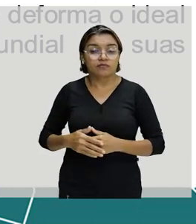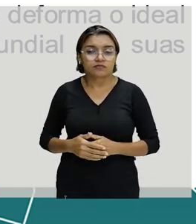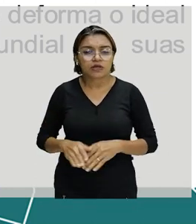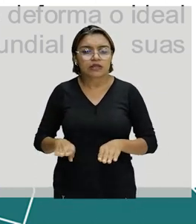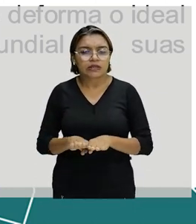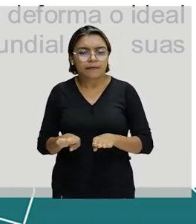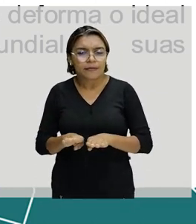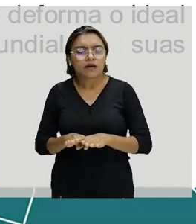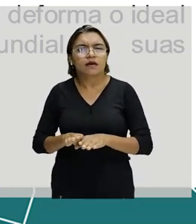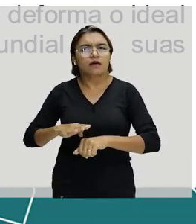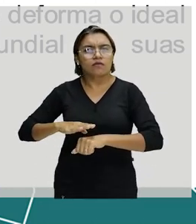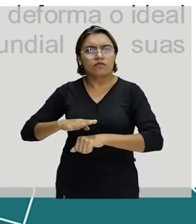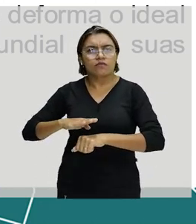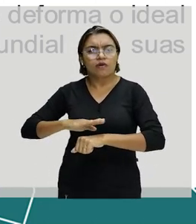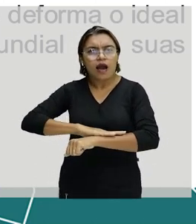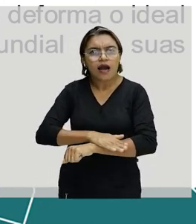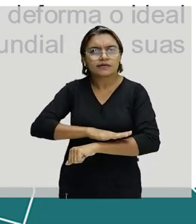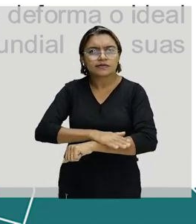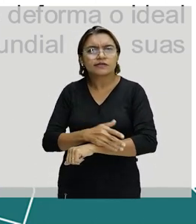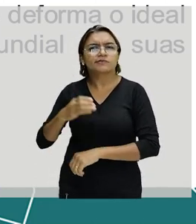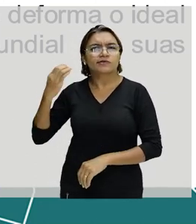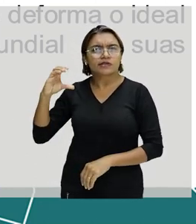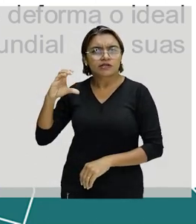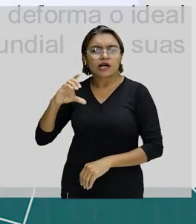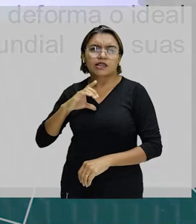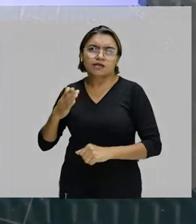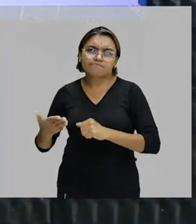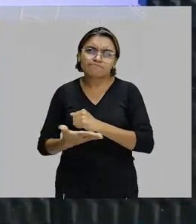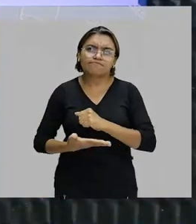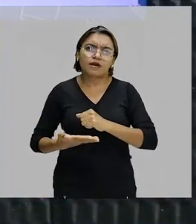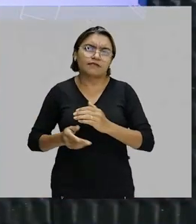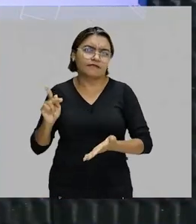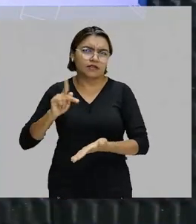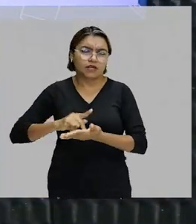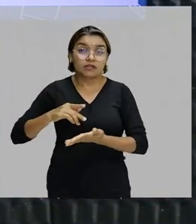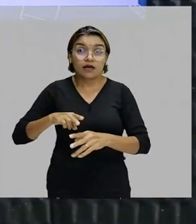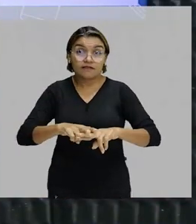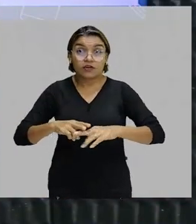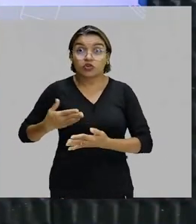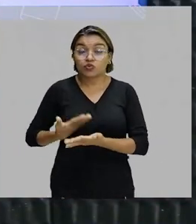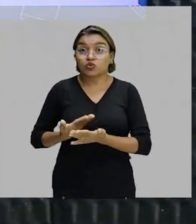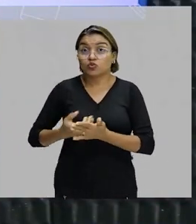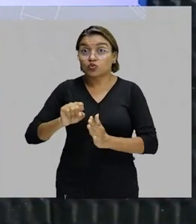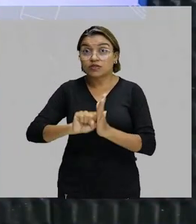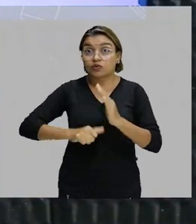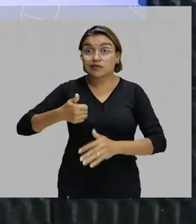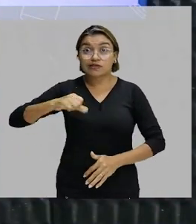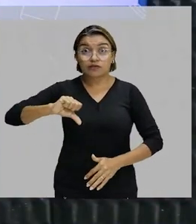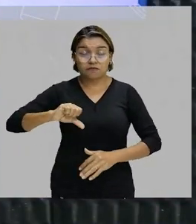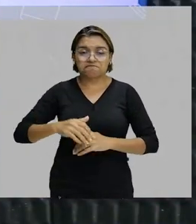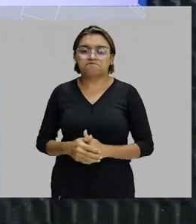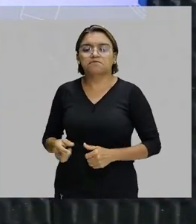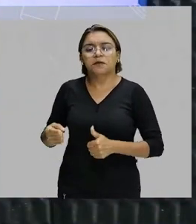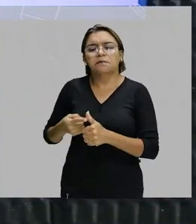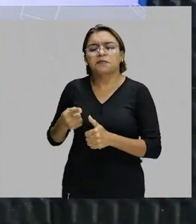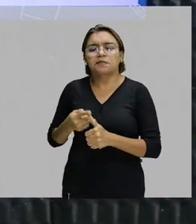racismo científico que também tem essa base de legitimação dos estudos ali do século X primeira